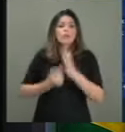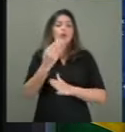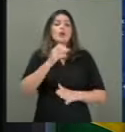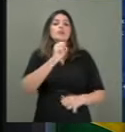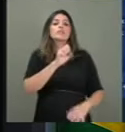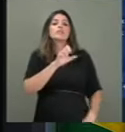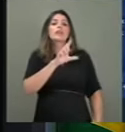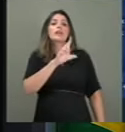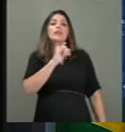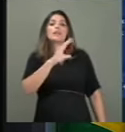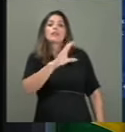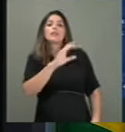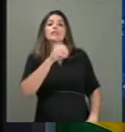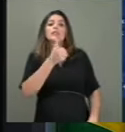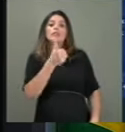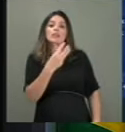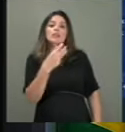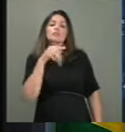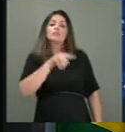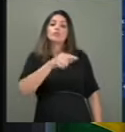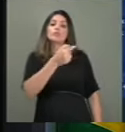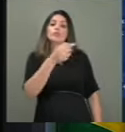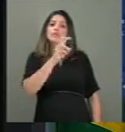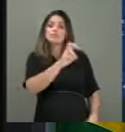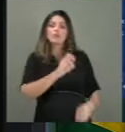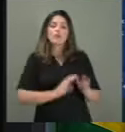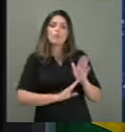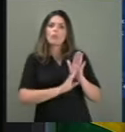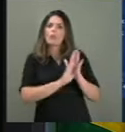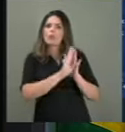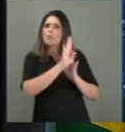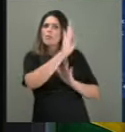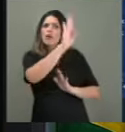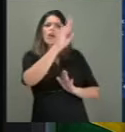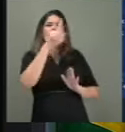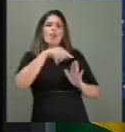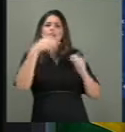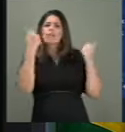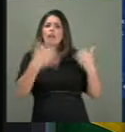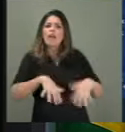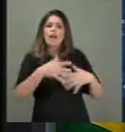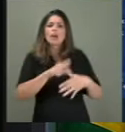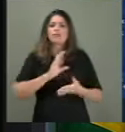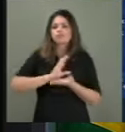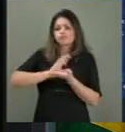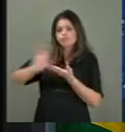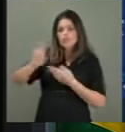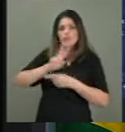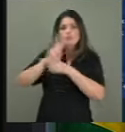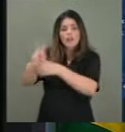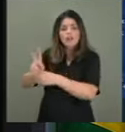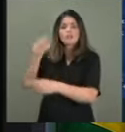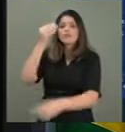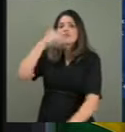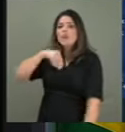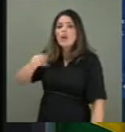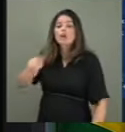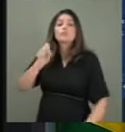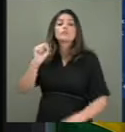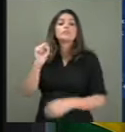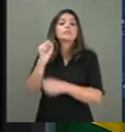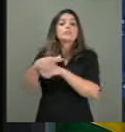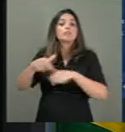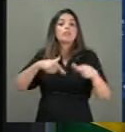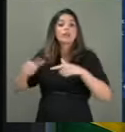13.75 uma das mais alta do mundo esse enfraquece o crédito não chegamos emprego as pessoas não estão